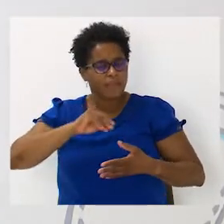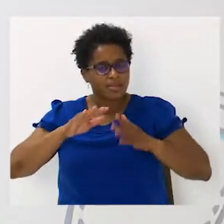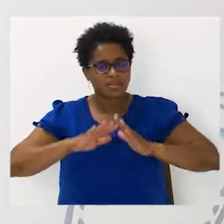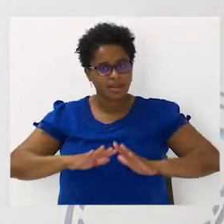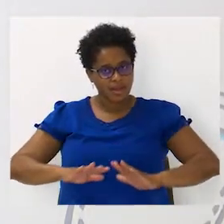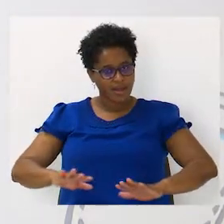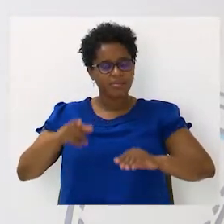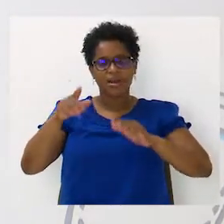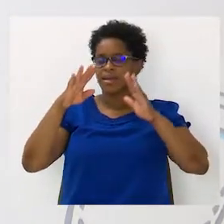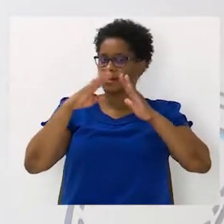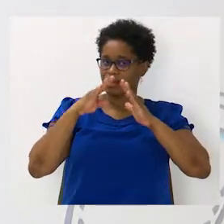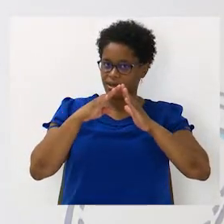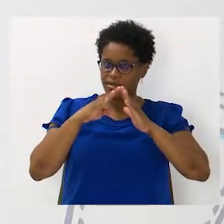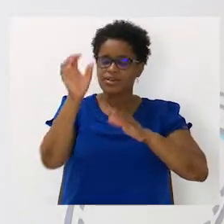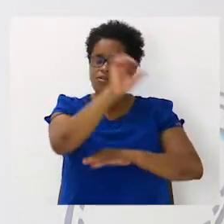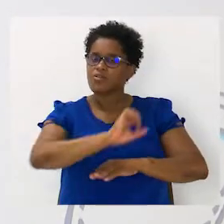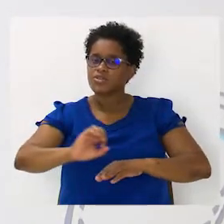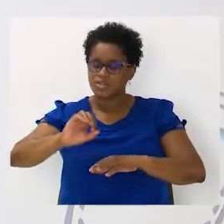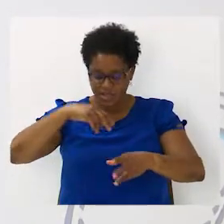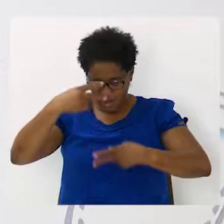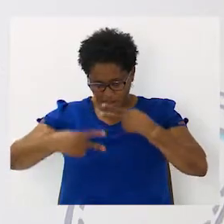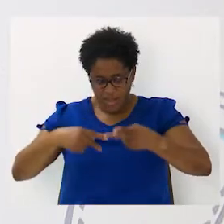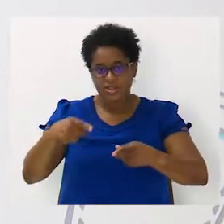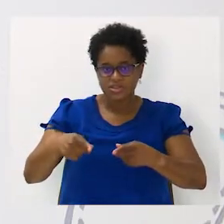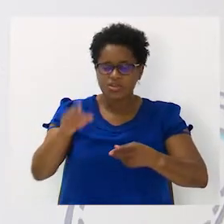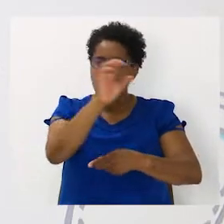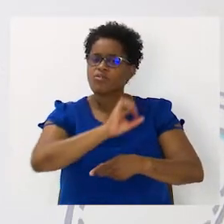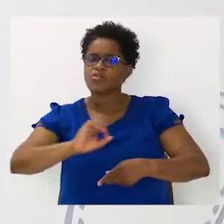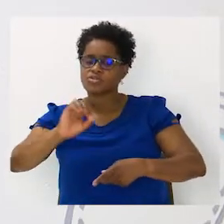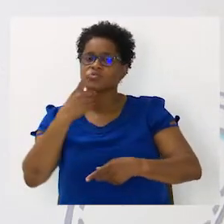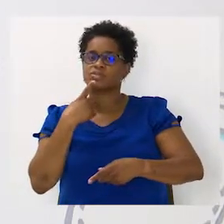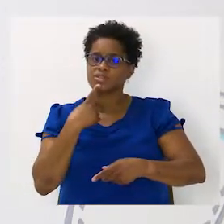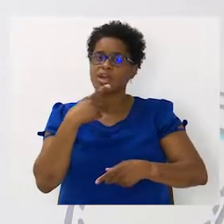Com mais calma em casa, vocês vão analisar isto, vocês vão perceber